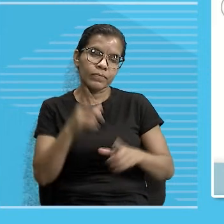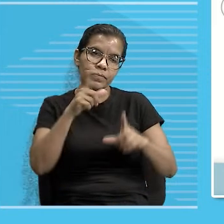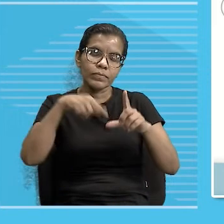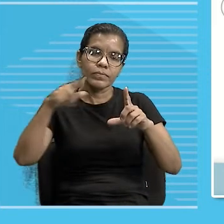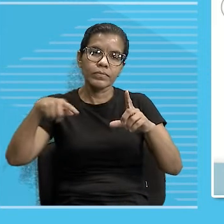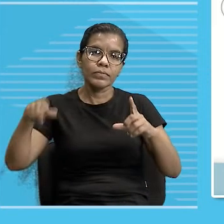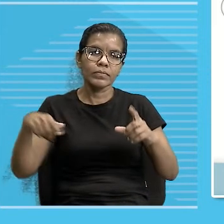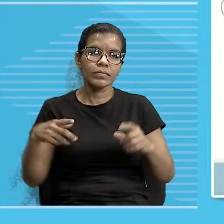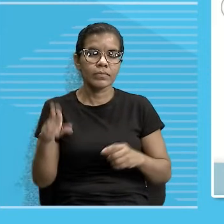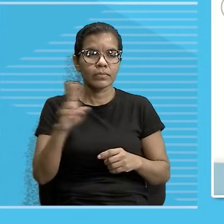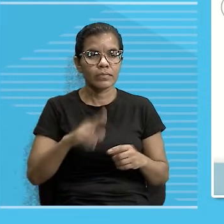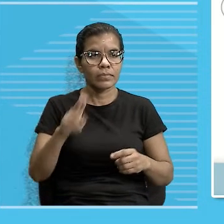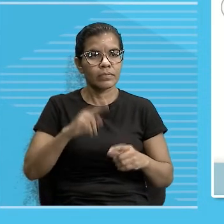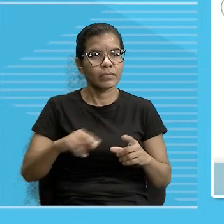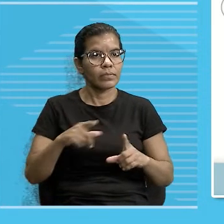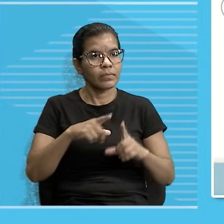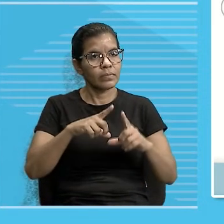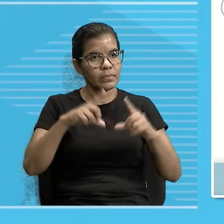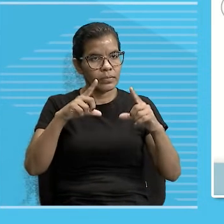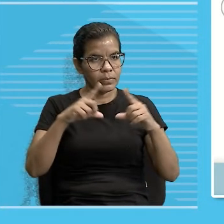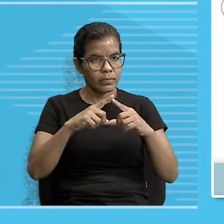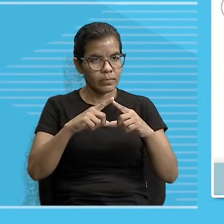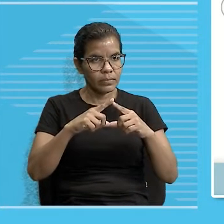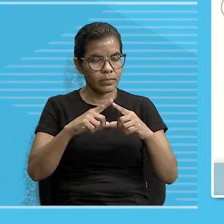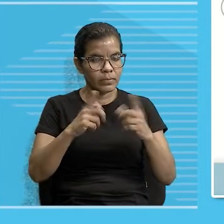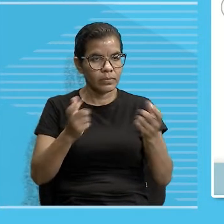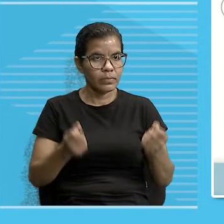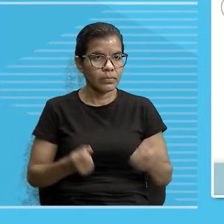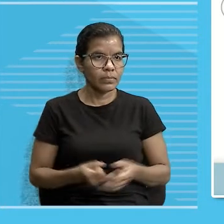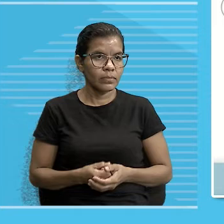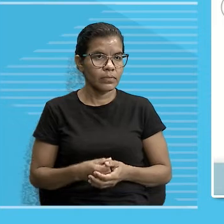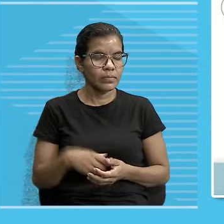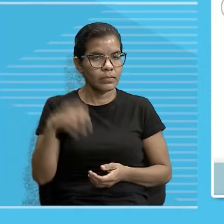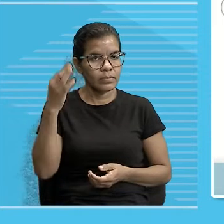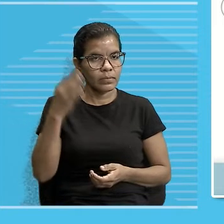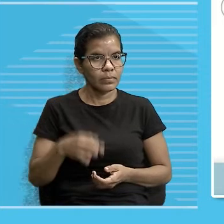Variação, você vai utilizar a do triângulo. Perfeito?